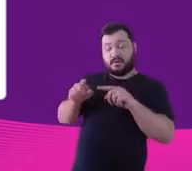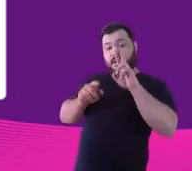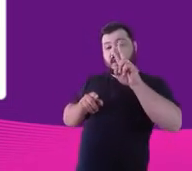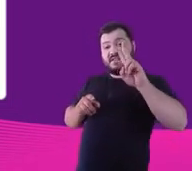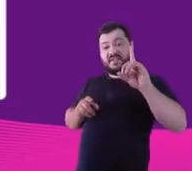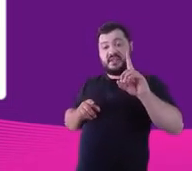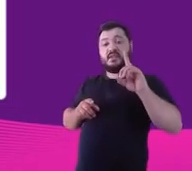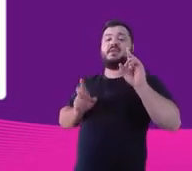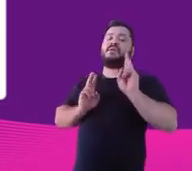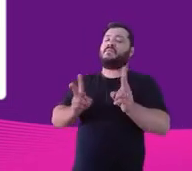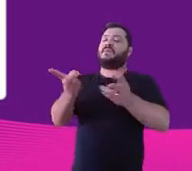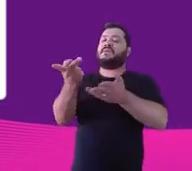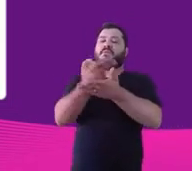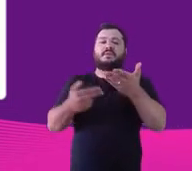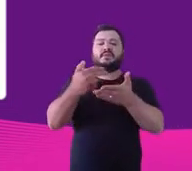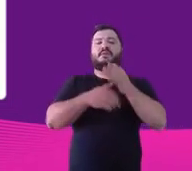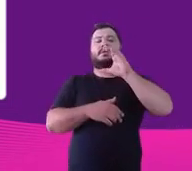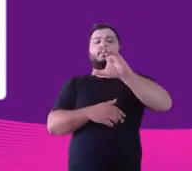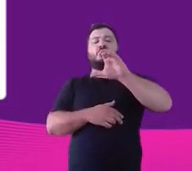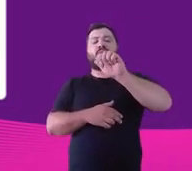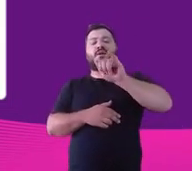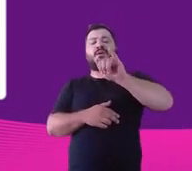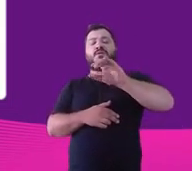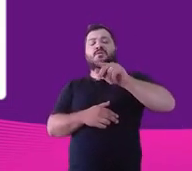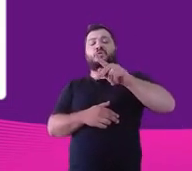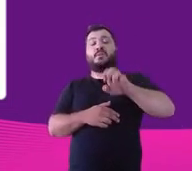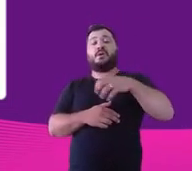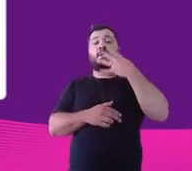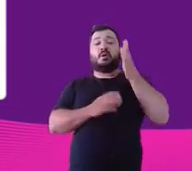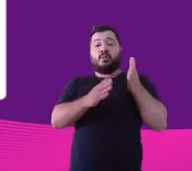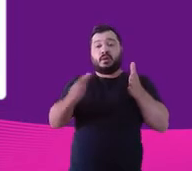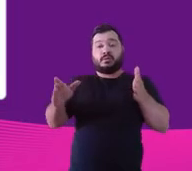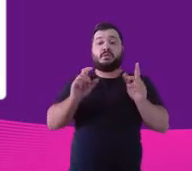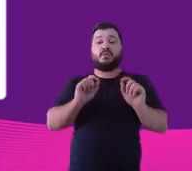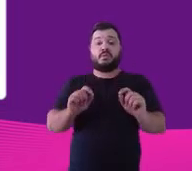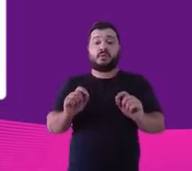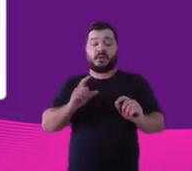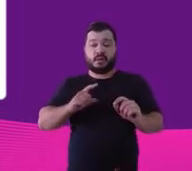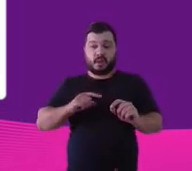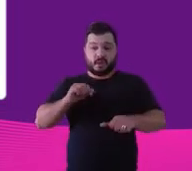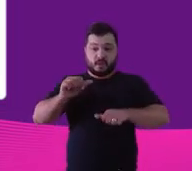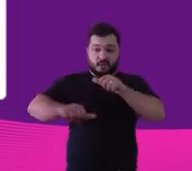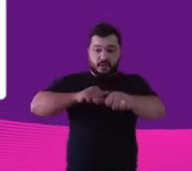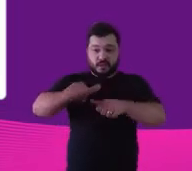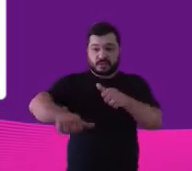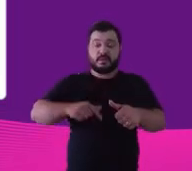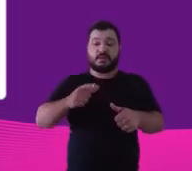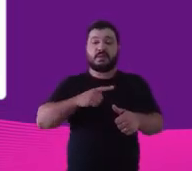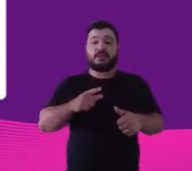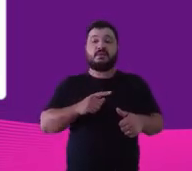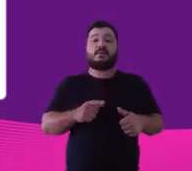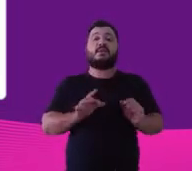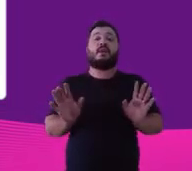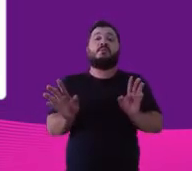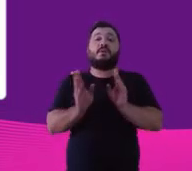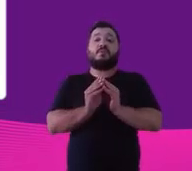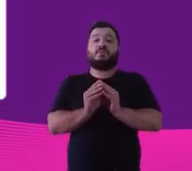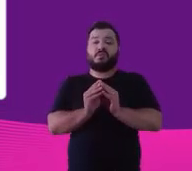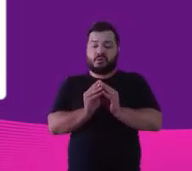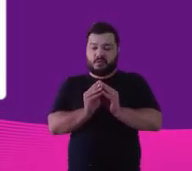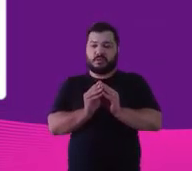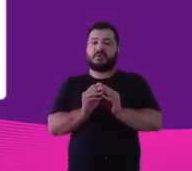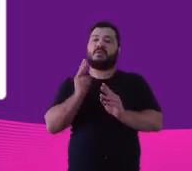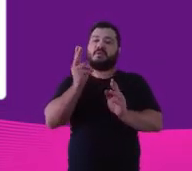RPM desenho do cachorro Pet quatro ciclos de indução segui transplantes seguido de uma consolidação